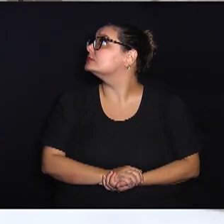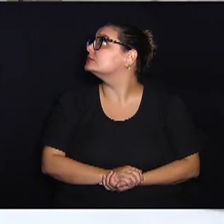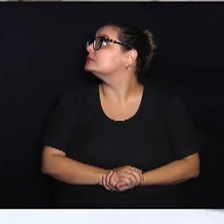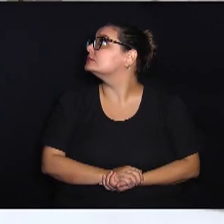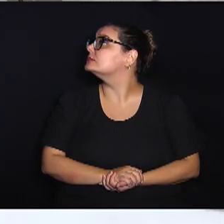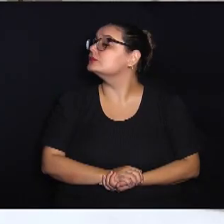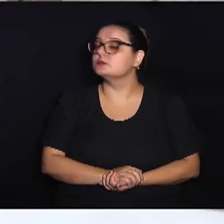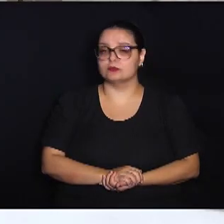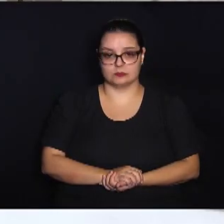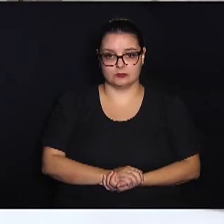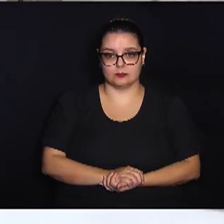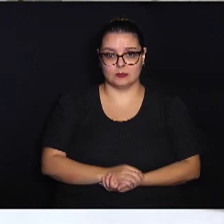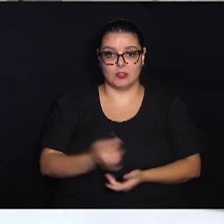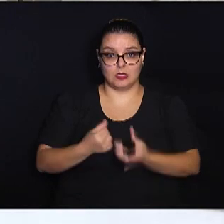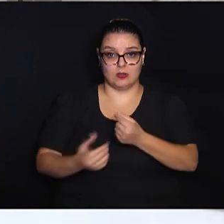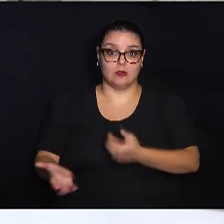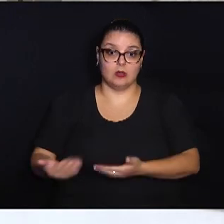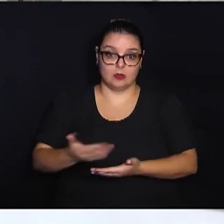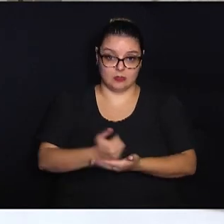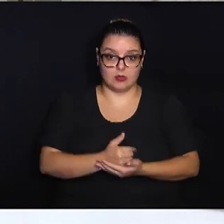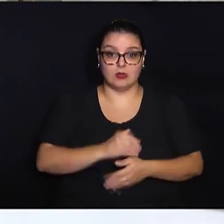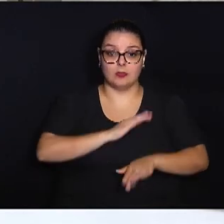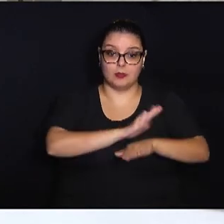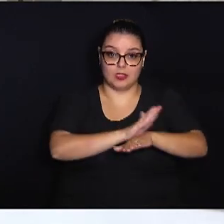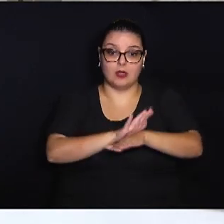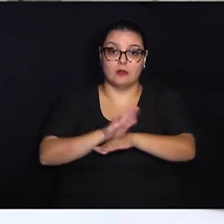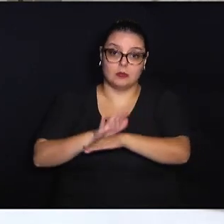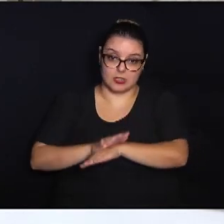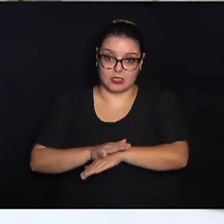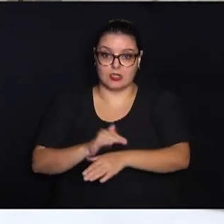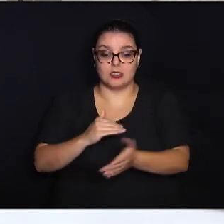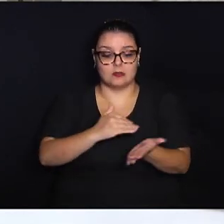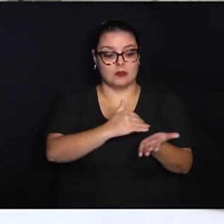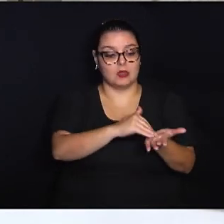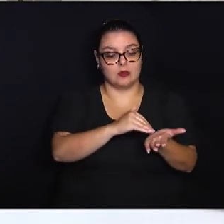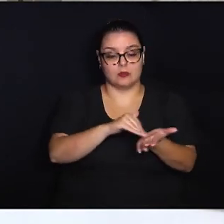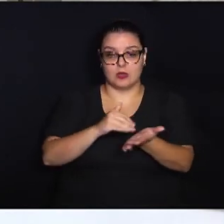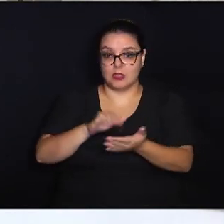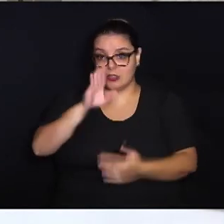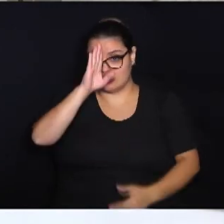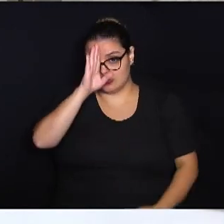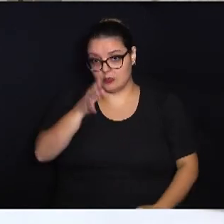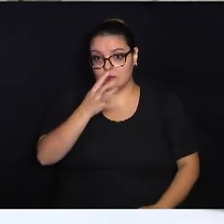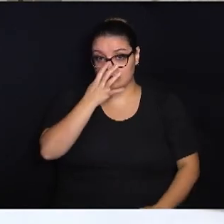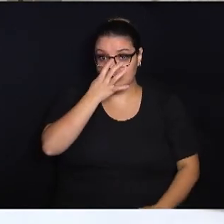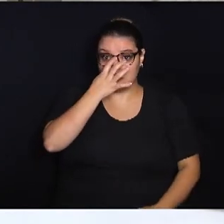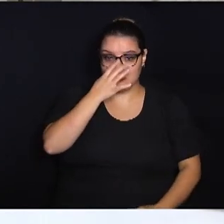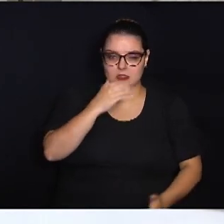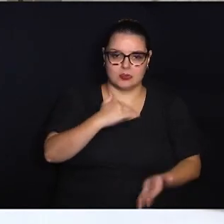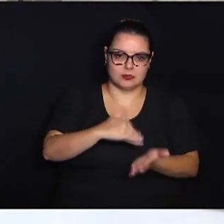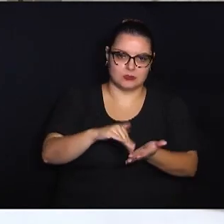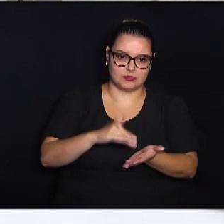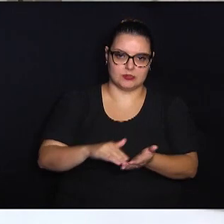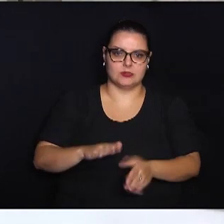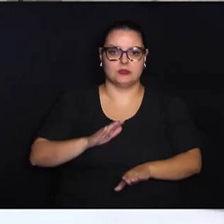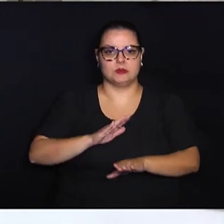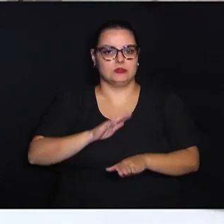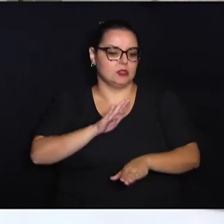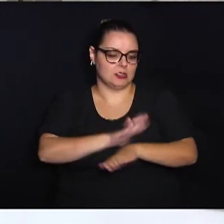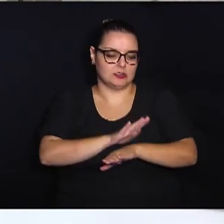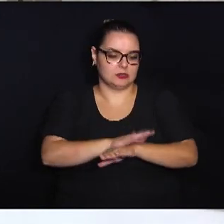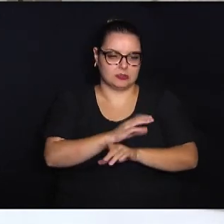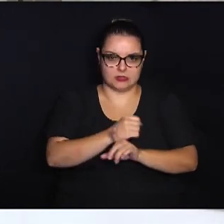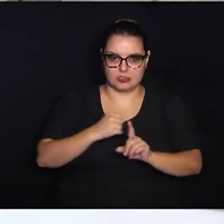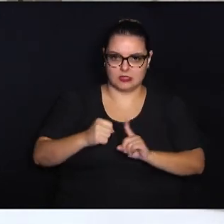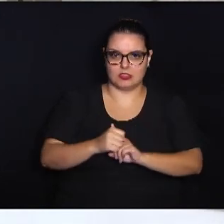É ser uma fonte de arrecadação para ajudar as secretarias, principalmente a Secretaria de Assistência Social, como também